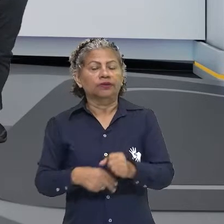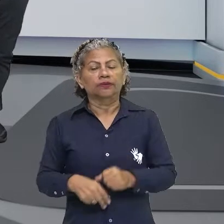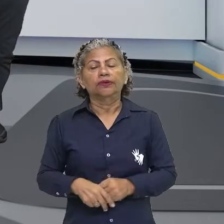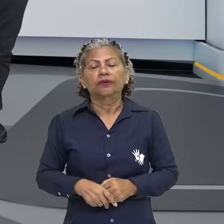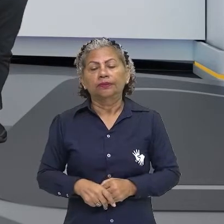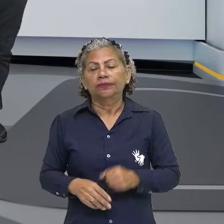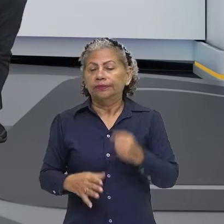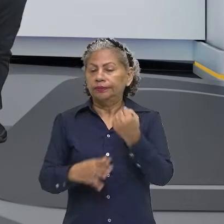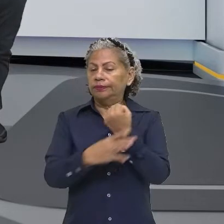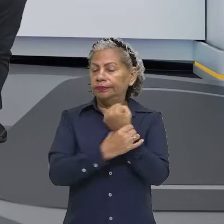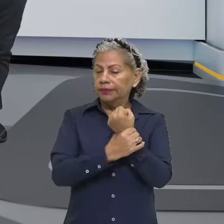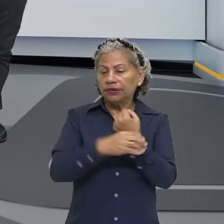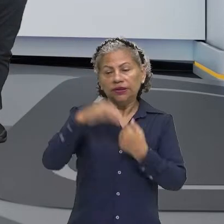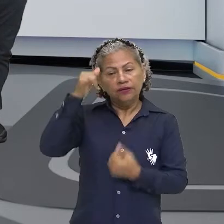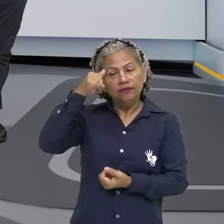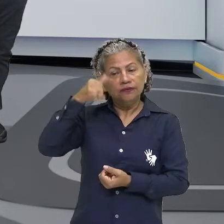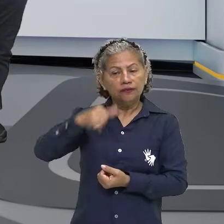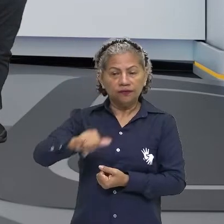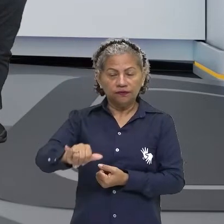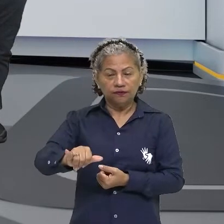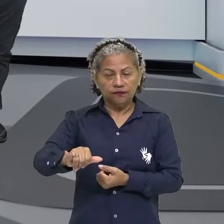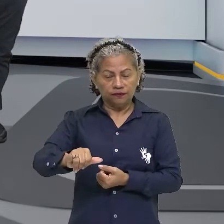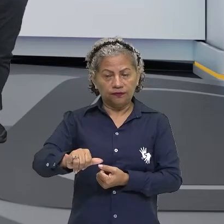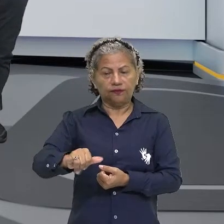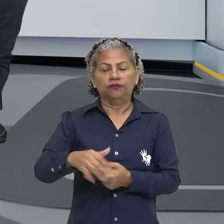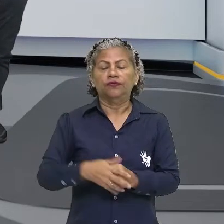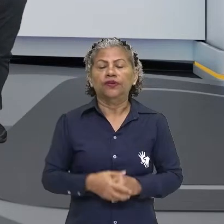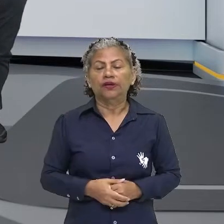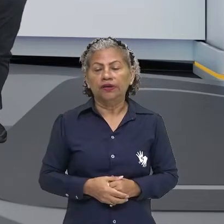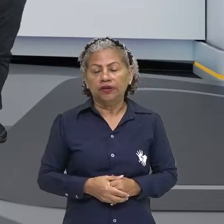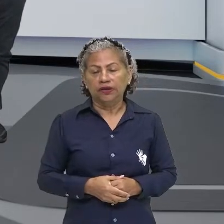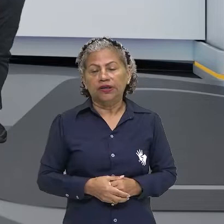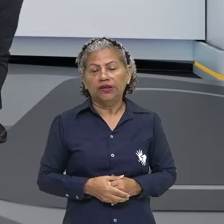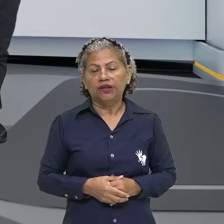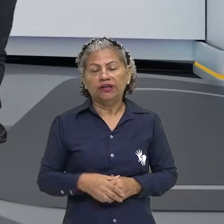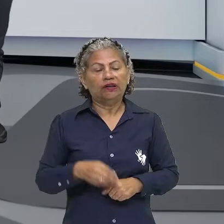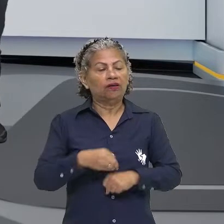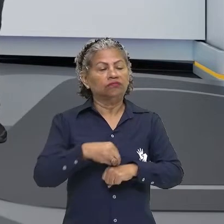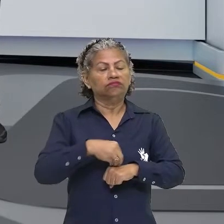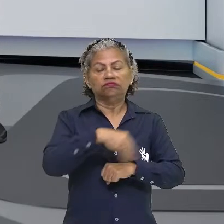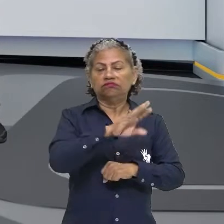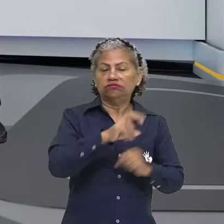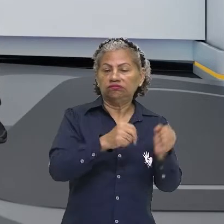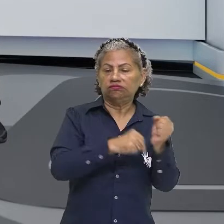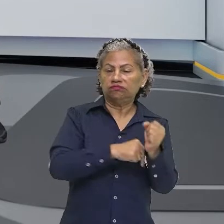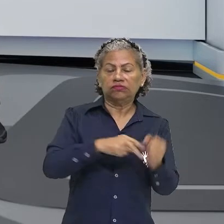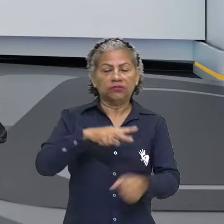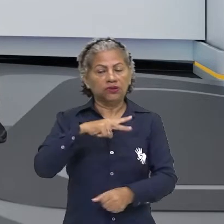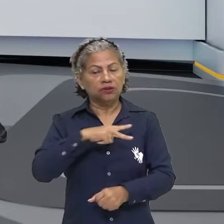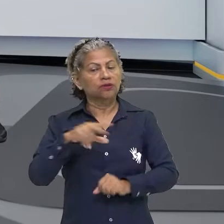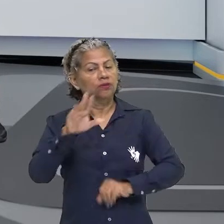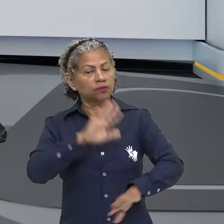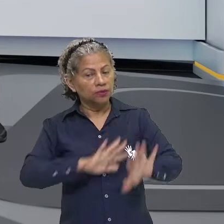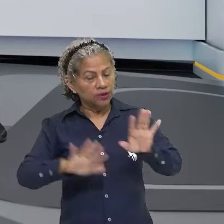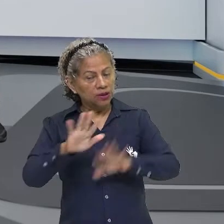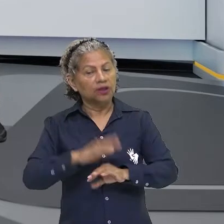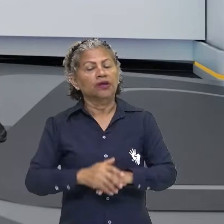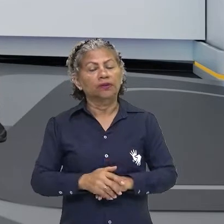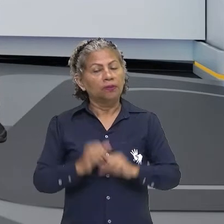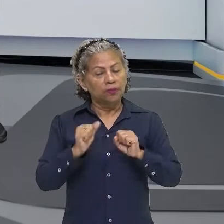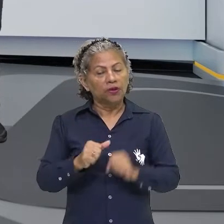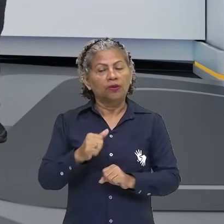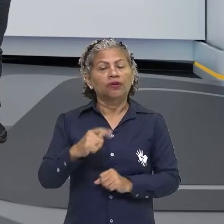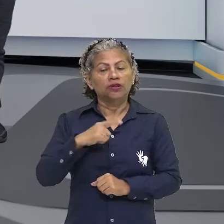segurança, deve-se evitar fazer qualquer exposição desses dados, pois há pessoas com intuitos maliciosos